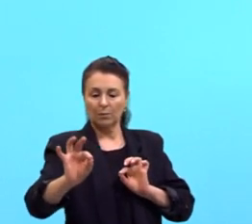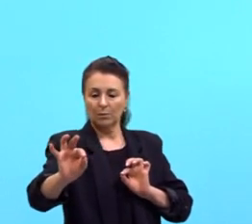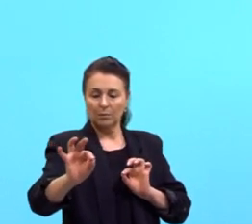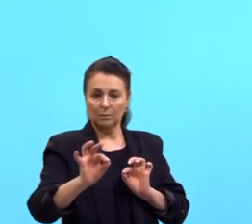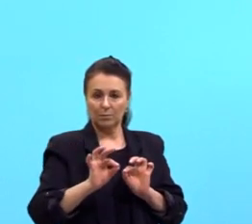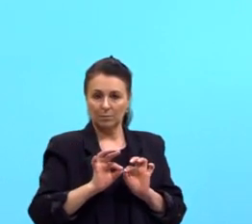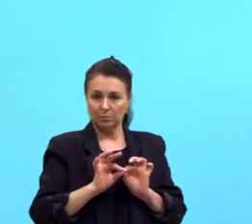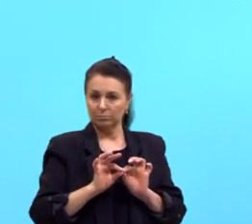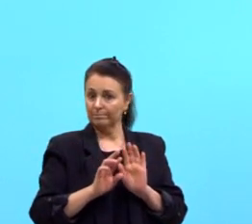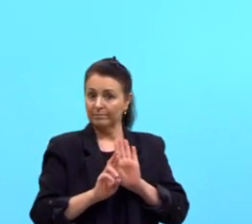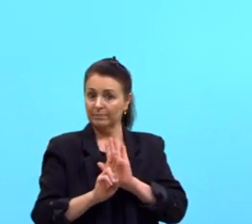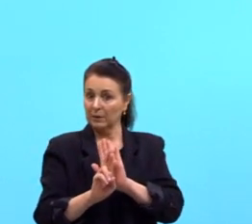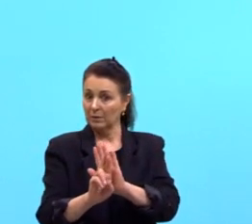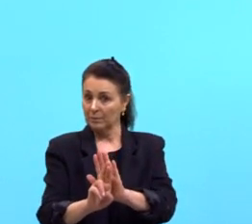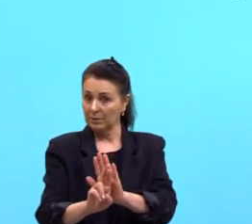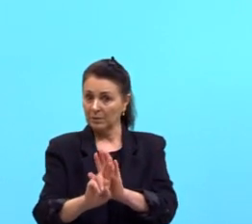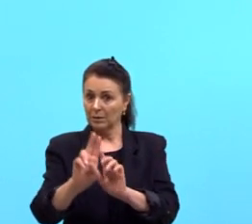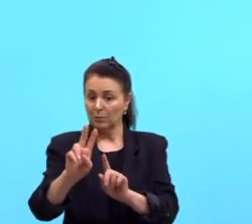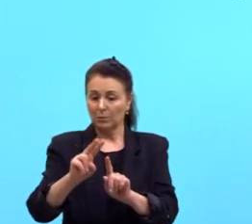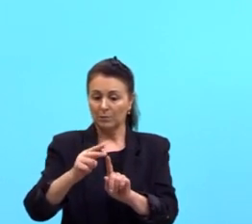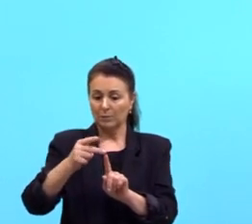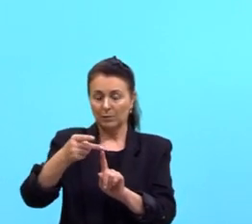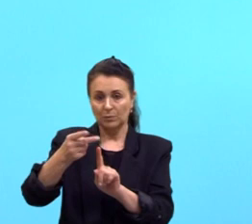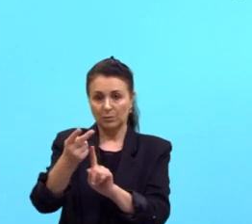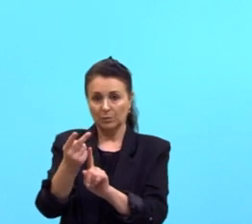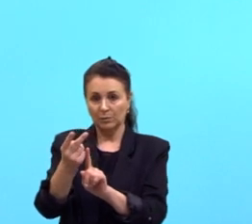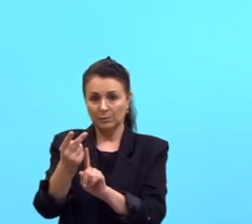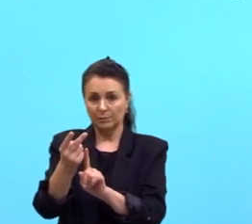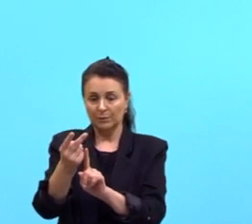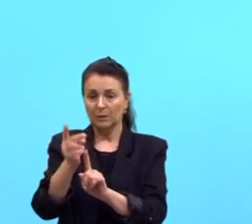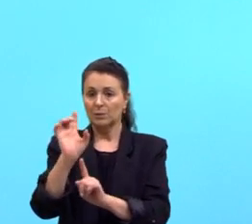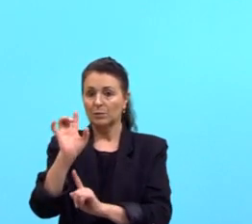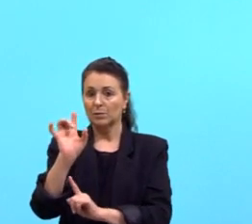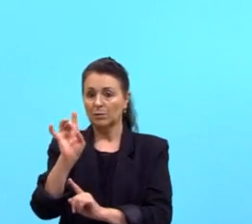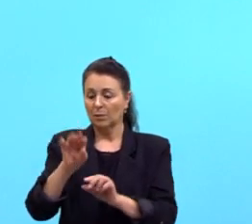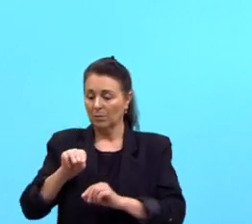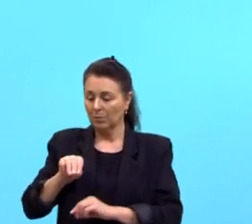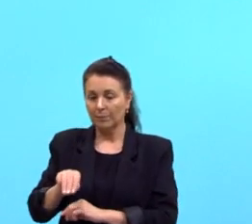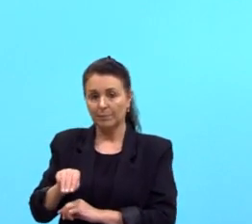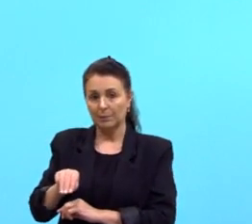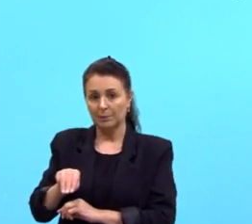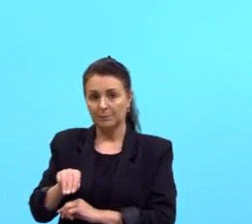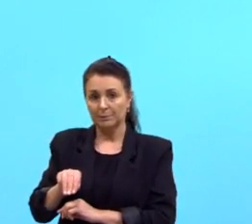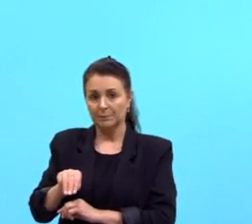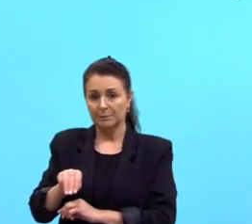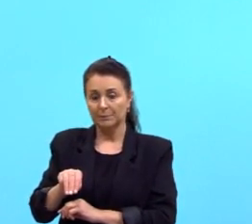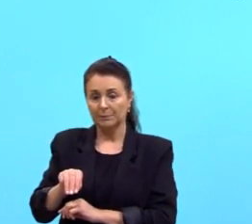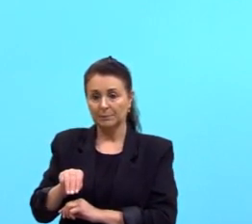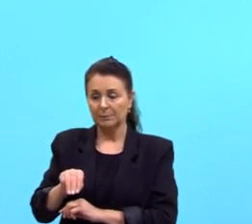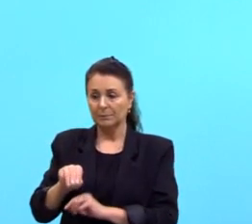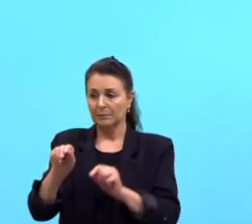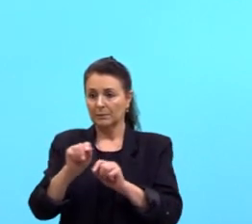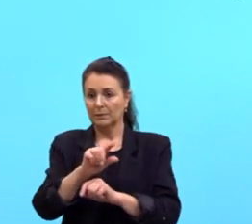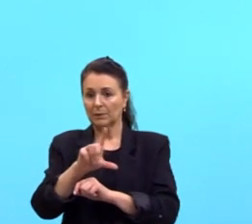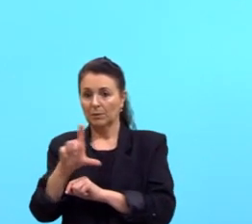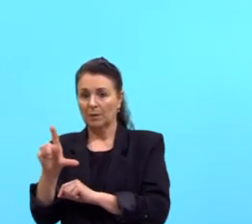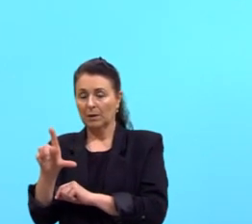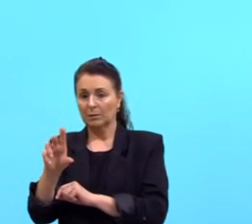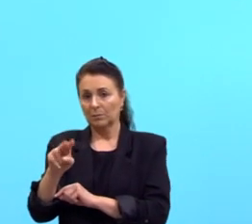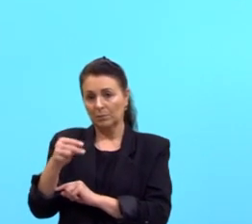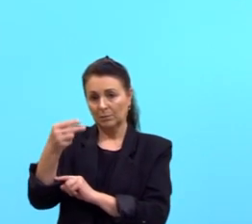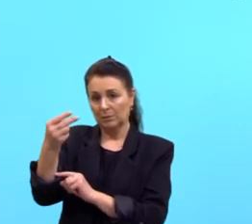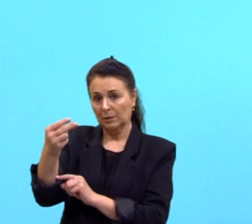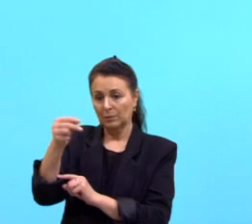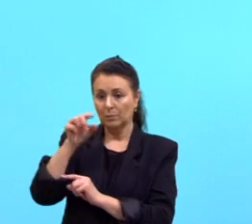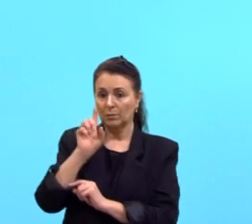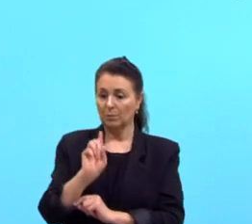nós não representamos o expoente 2 Fica somente a unidade metro então e o lado ao quadrado